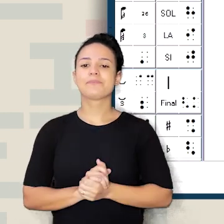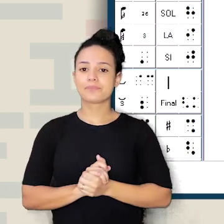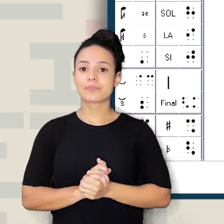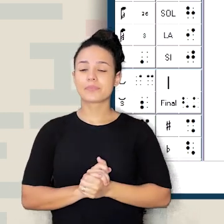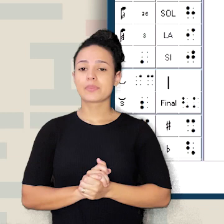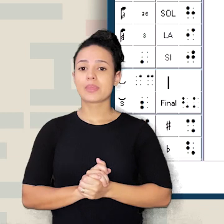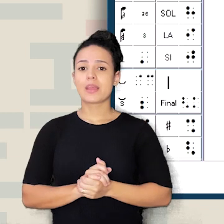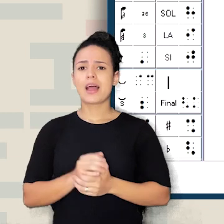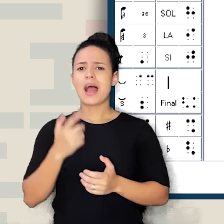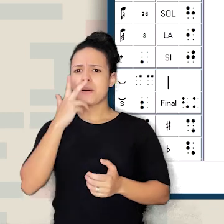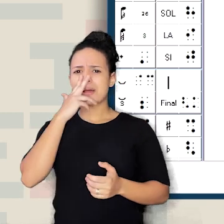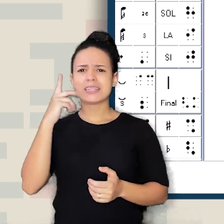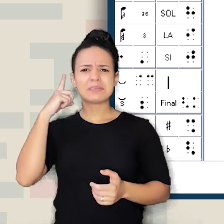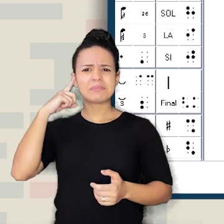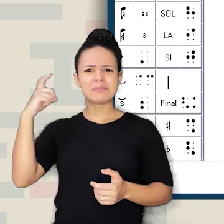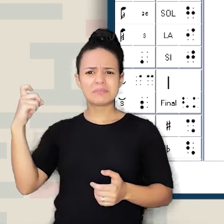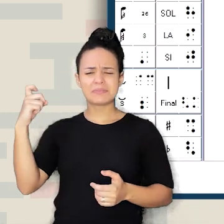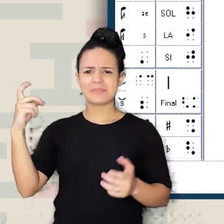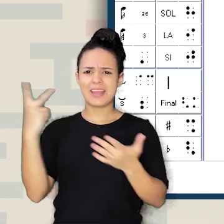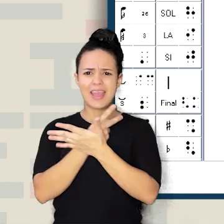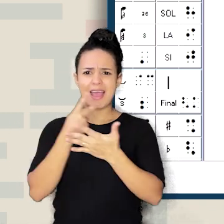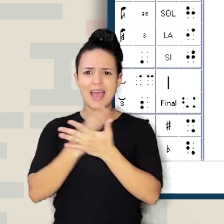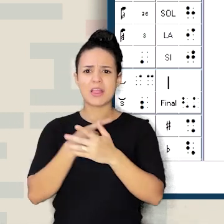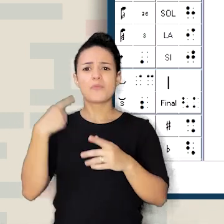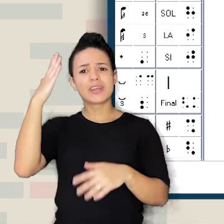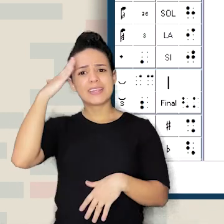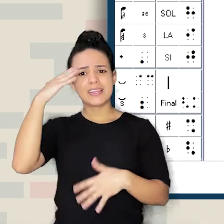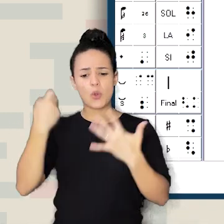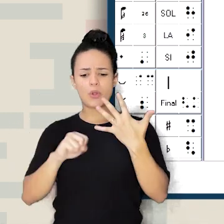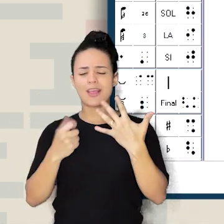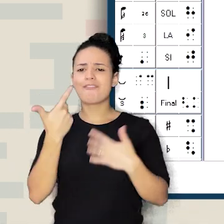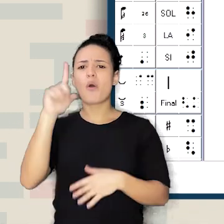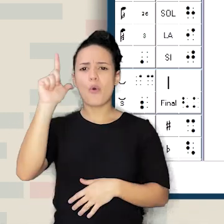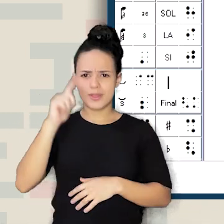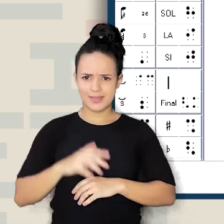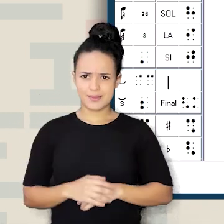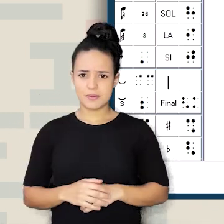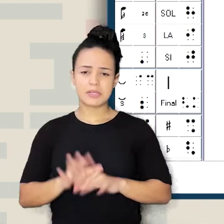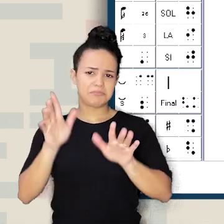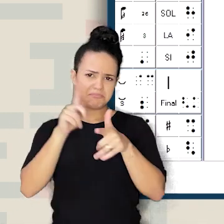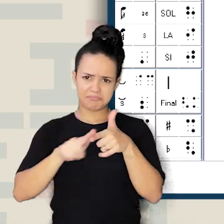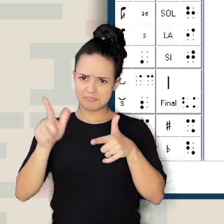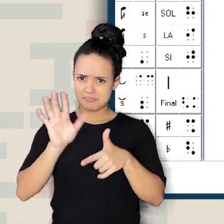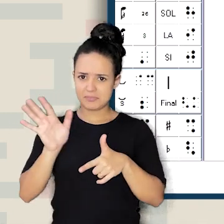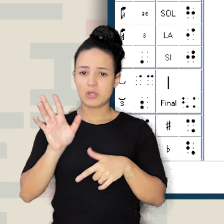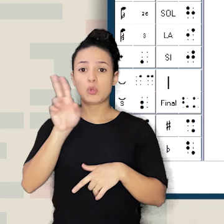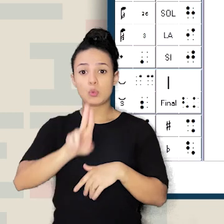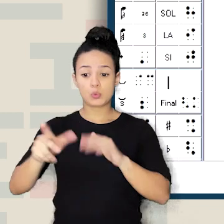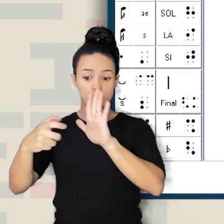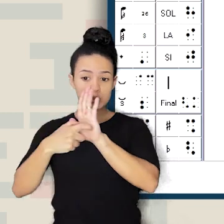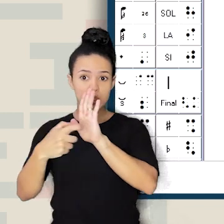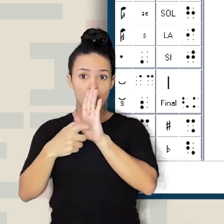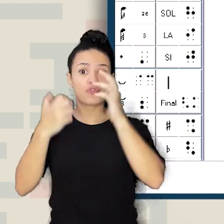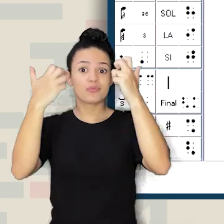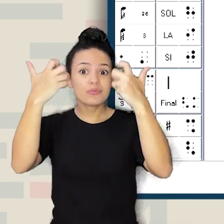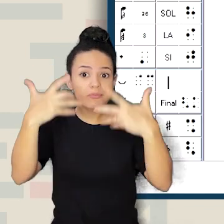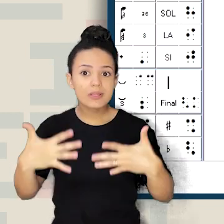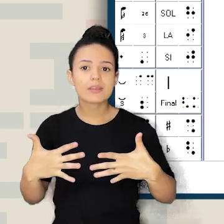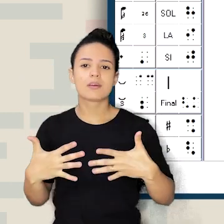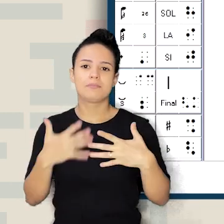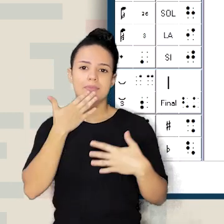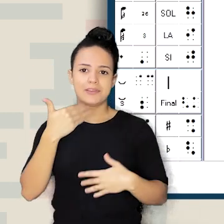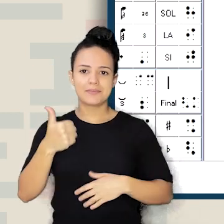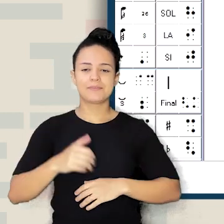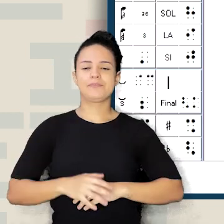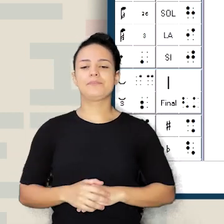Mi semínima. Tá bom? Ah, mas ele tocou errado, porque ele entendeu ali como sinal de outra oitava, tá bom?